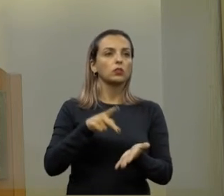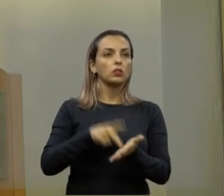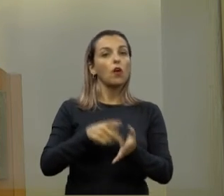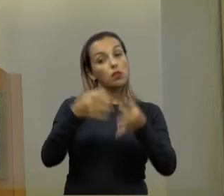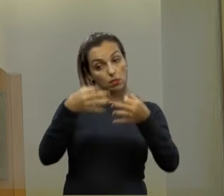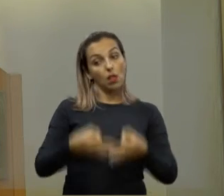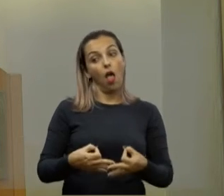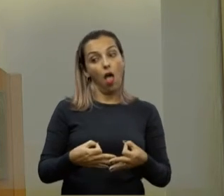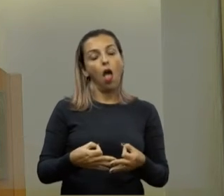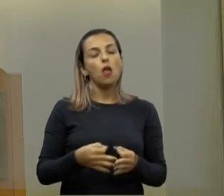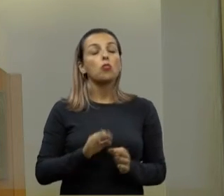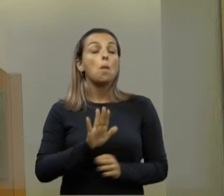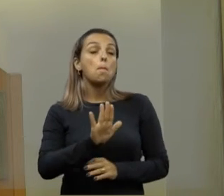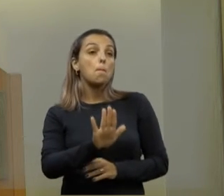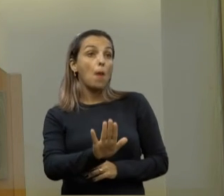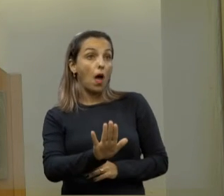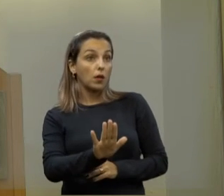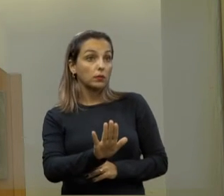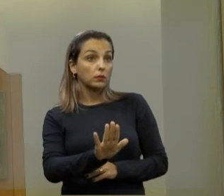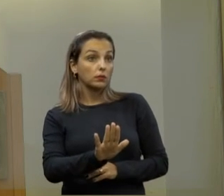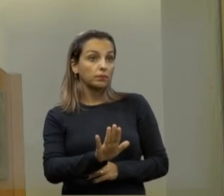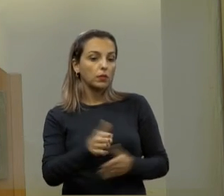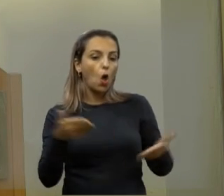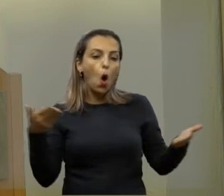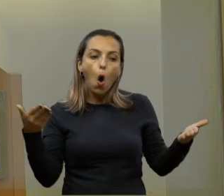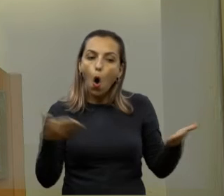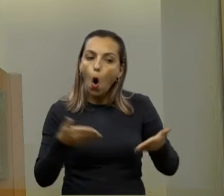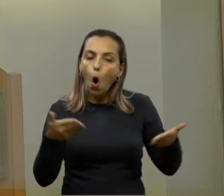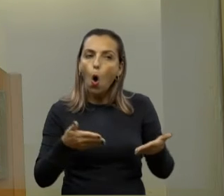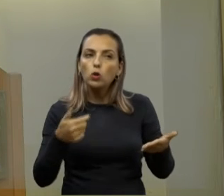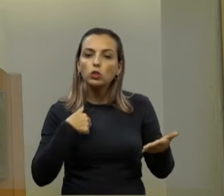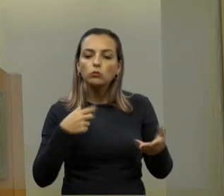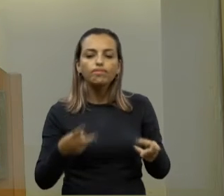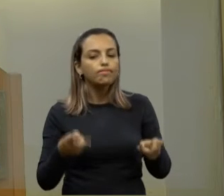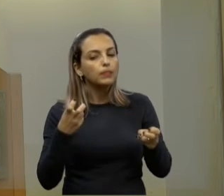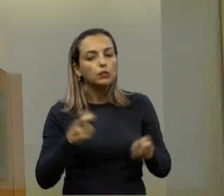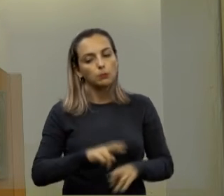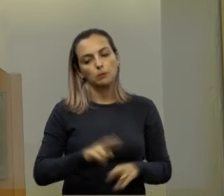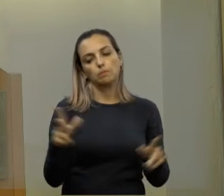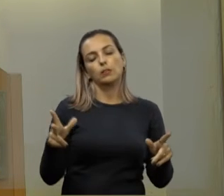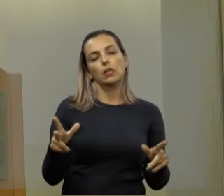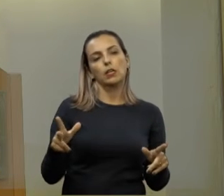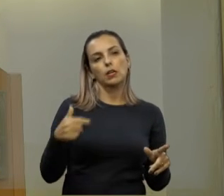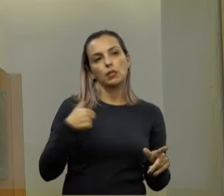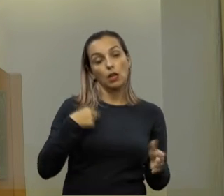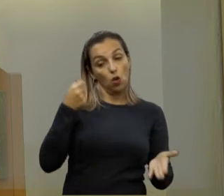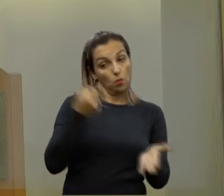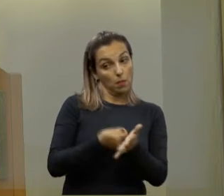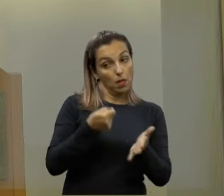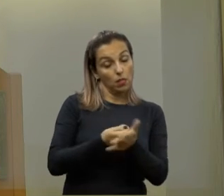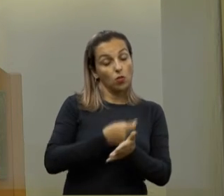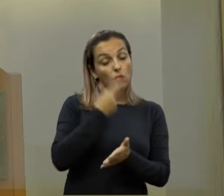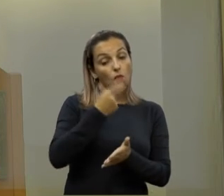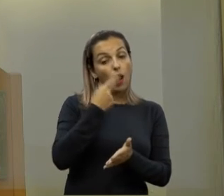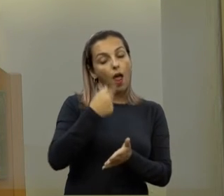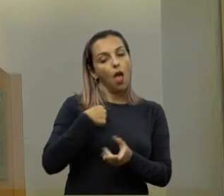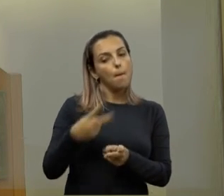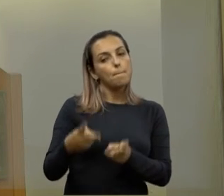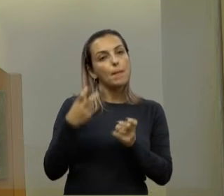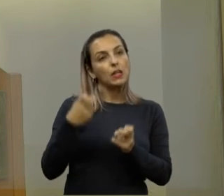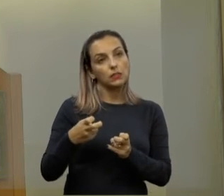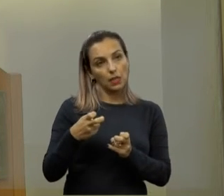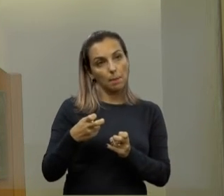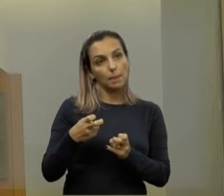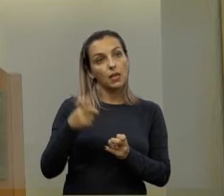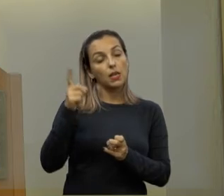correta mas pontualmente eu não vi dessa forma tá então acho que eu tenho obrigação de dizer o que houve